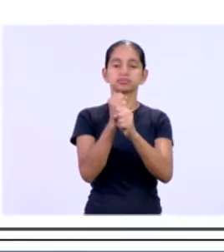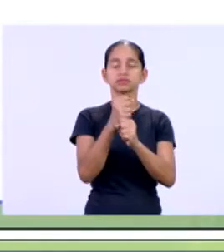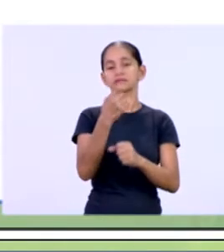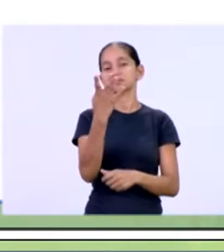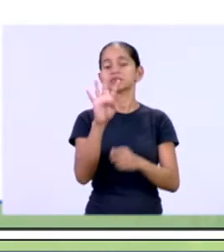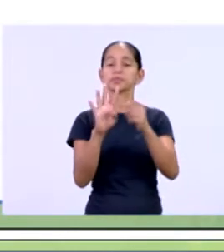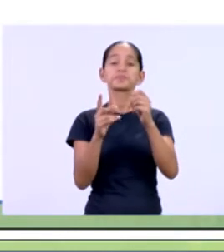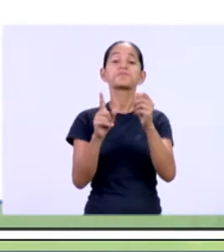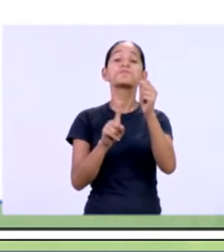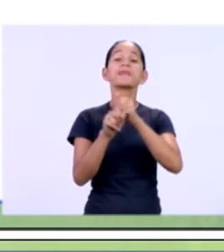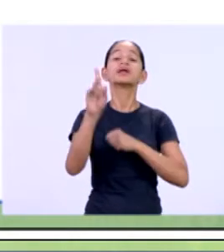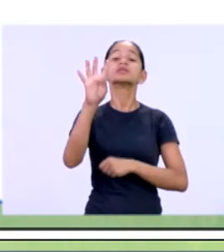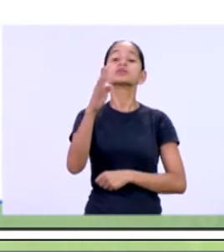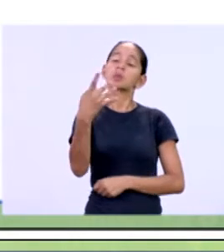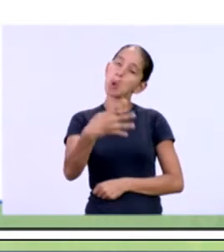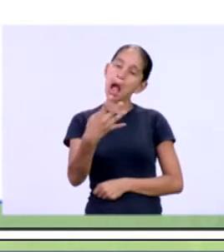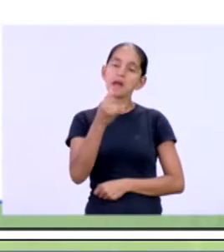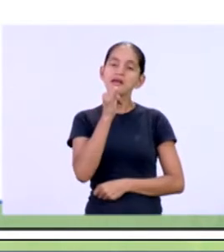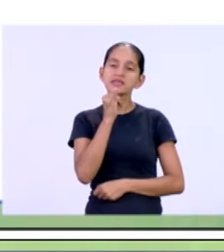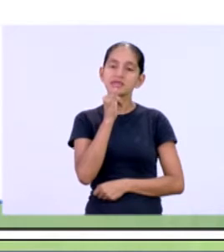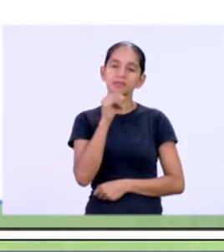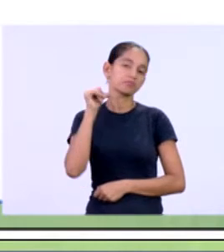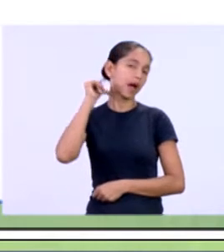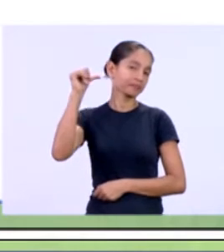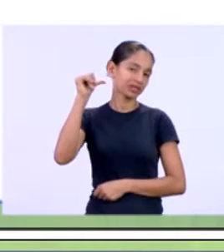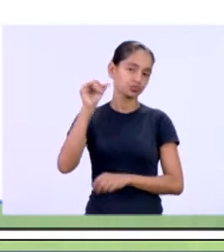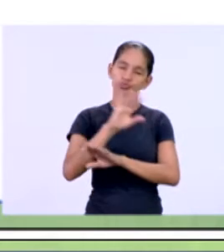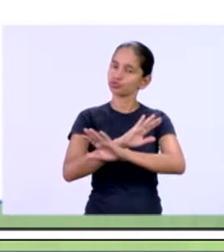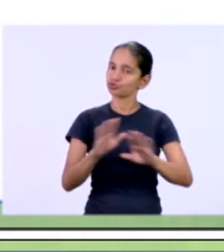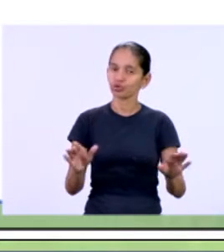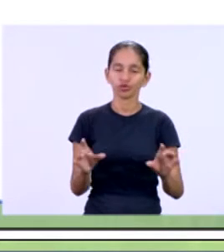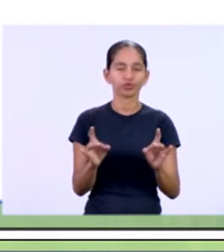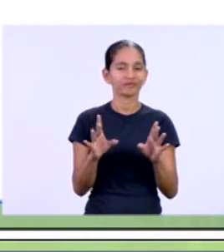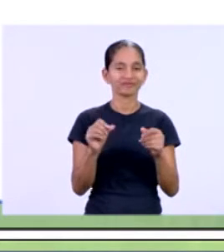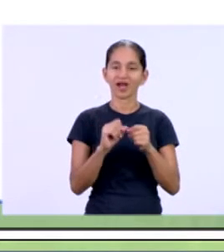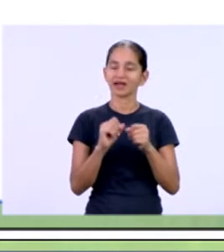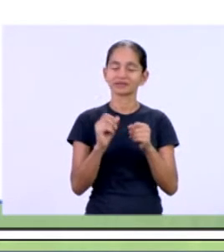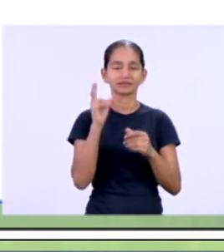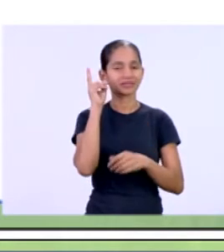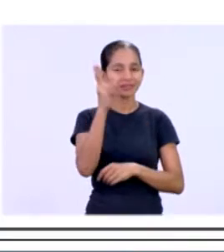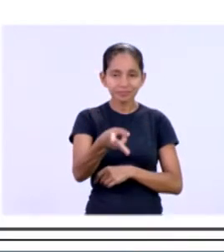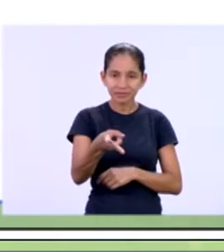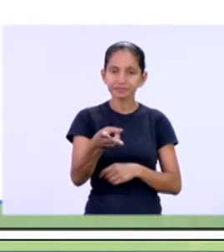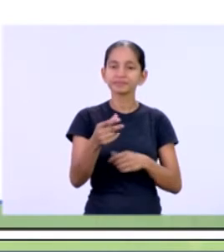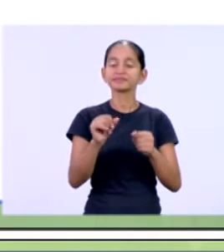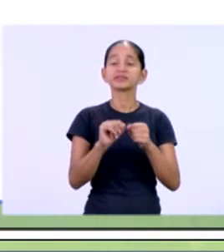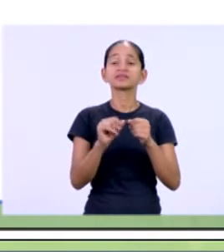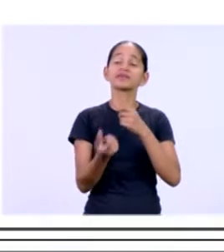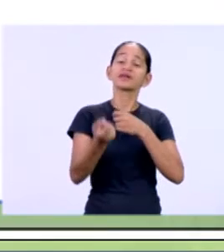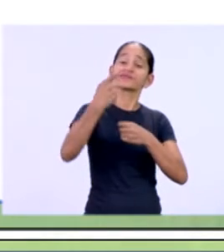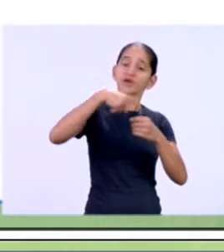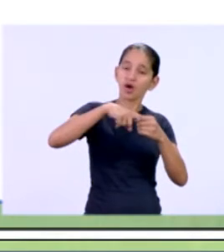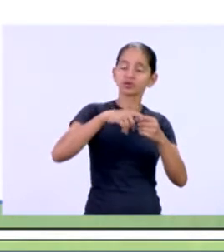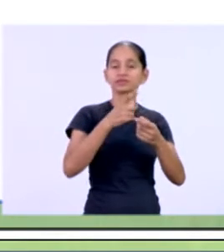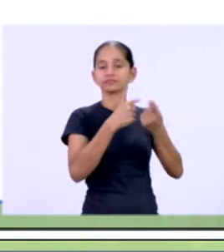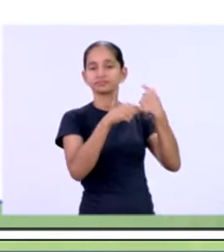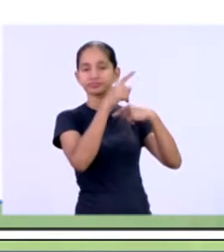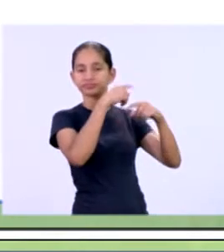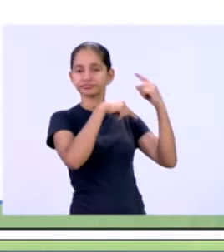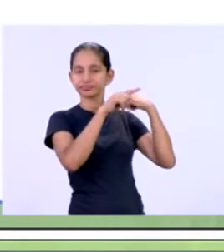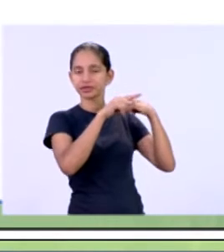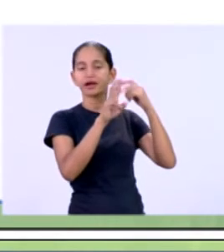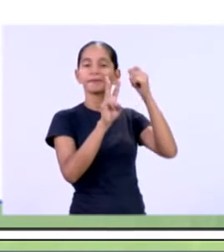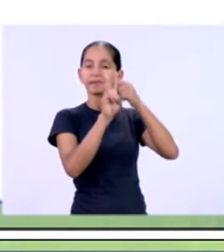4, correto? Quanto que eu calculo? 81.500 vezes 86, que vai dar